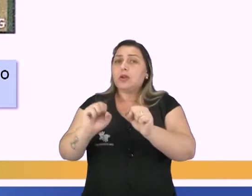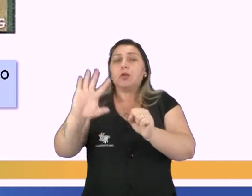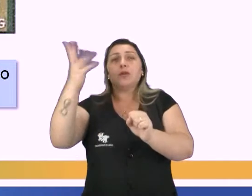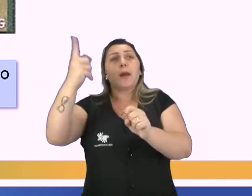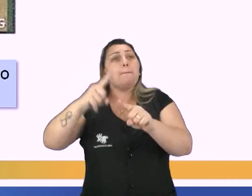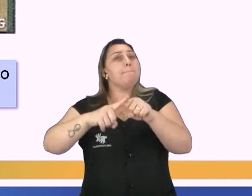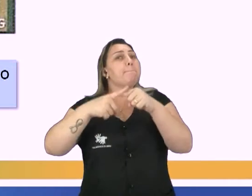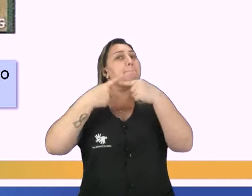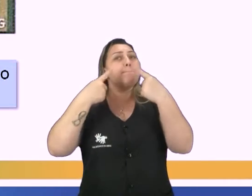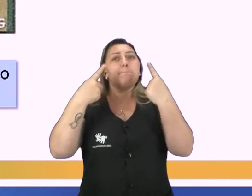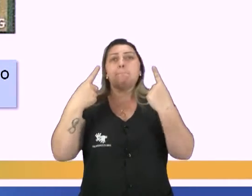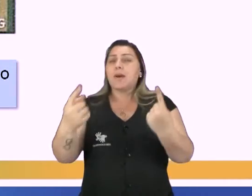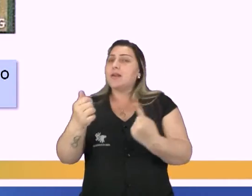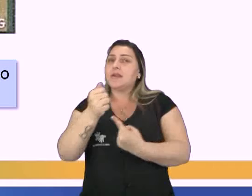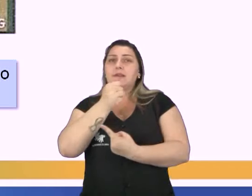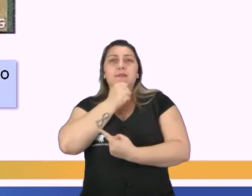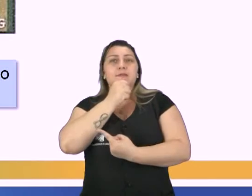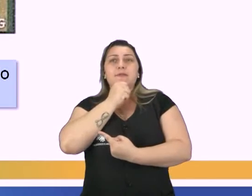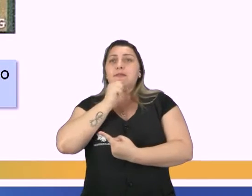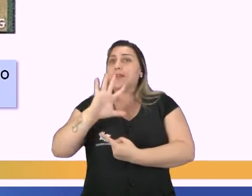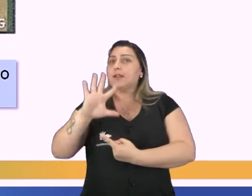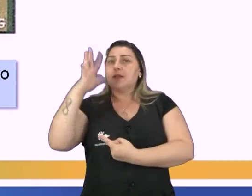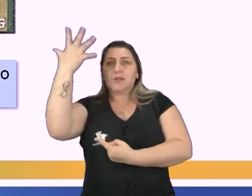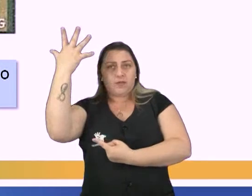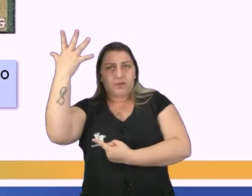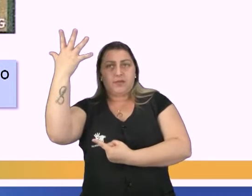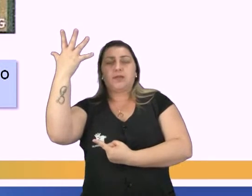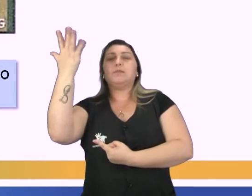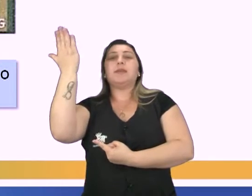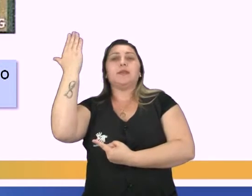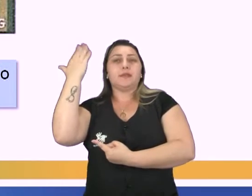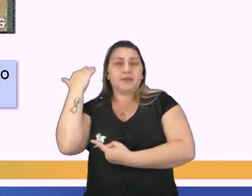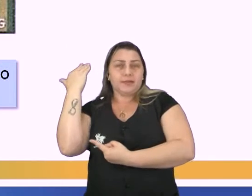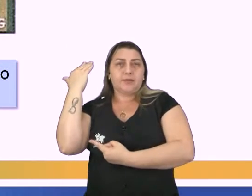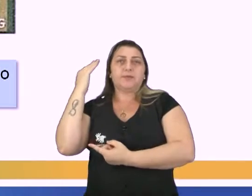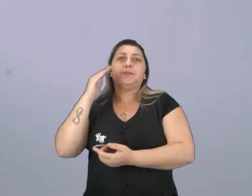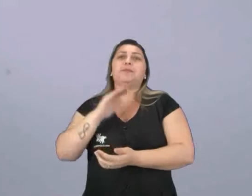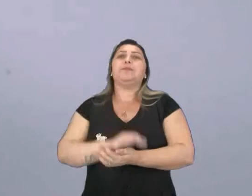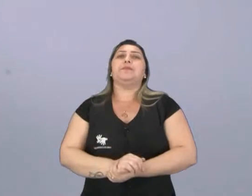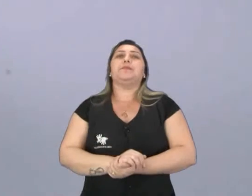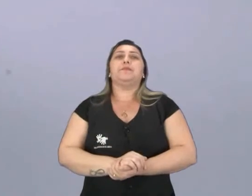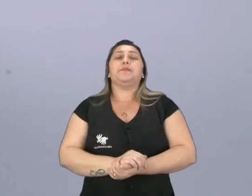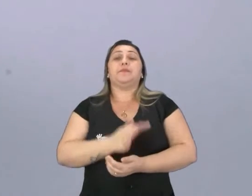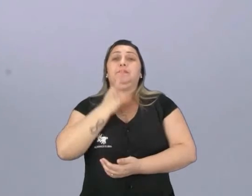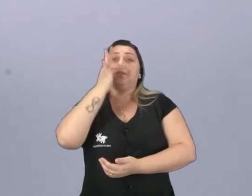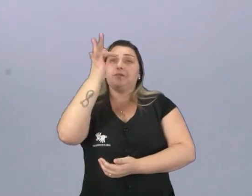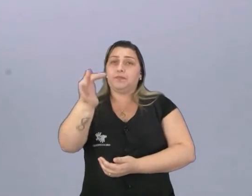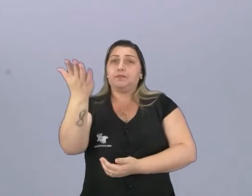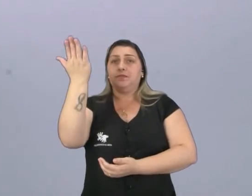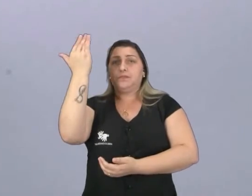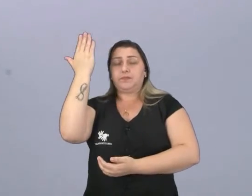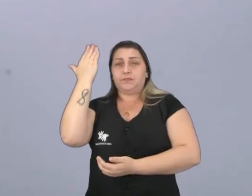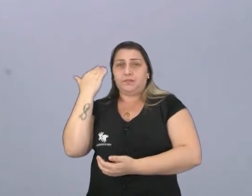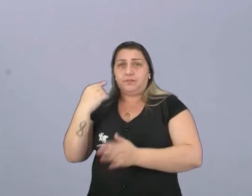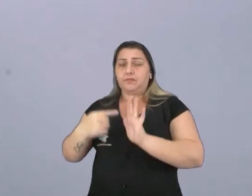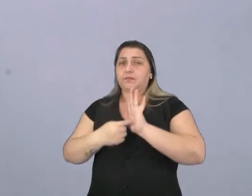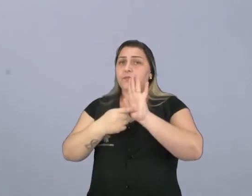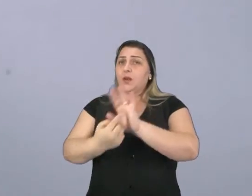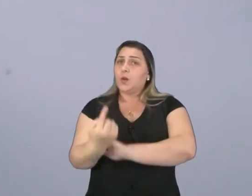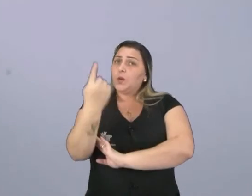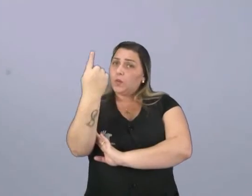ter ocorrido posteriormente a um determinado fato passado. Gente, o futuro do pretérito, ele indica